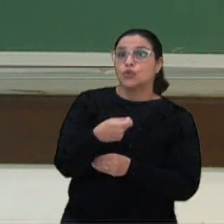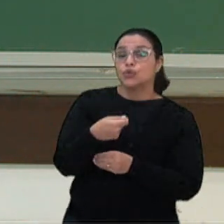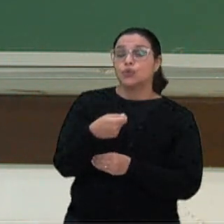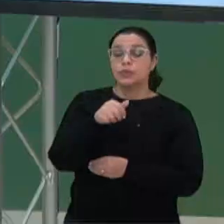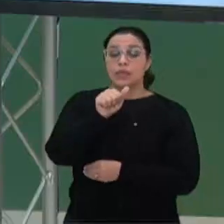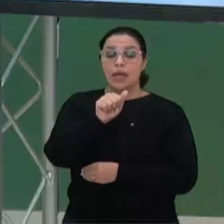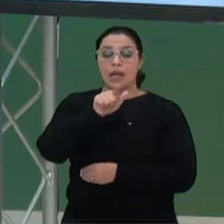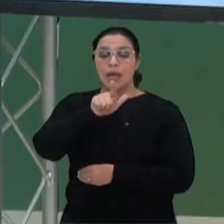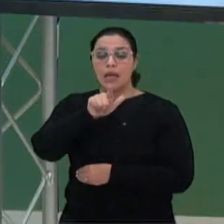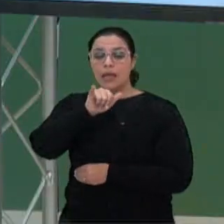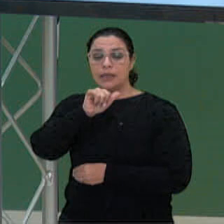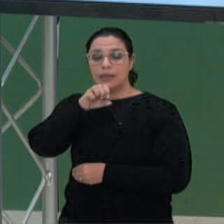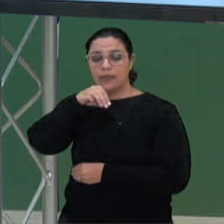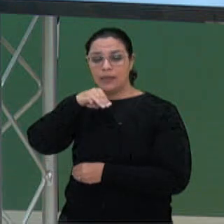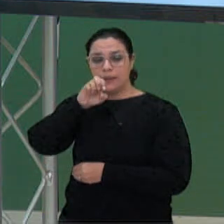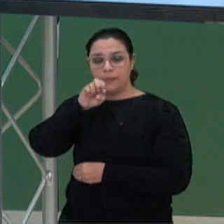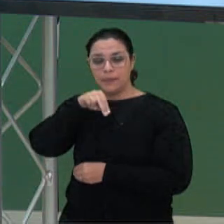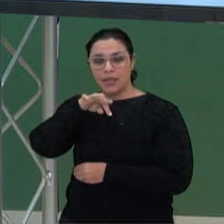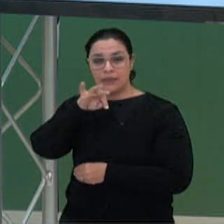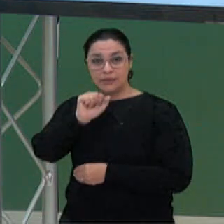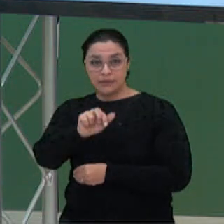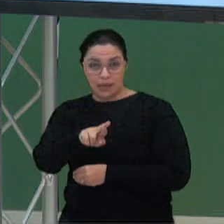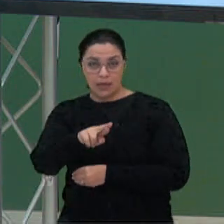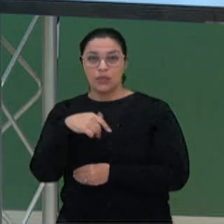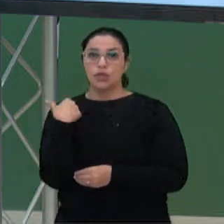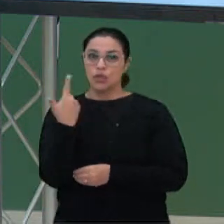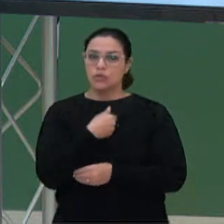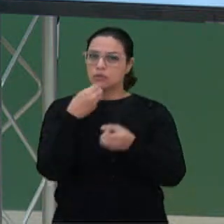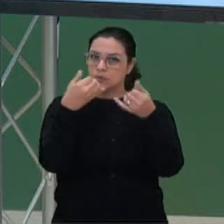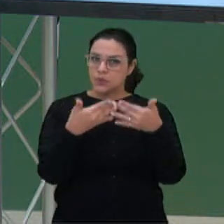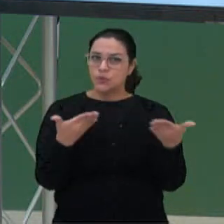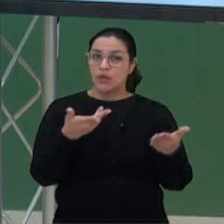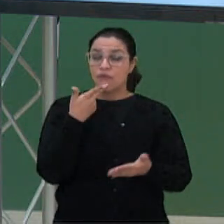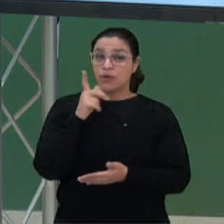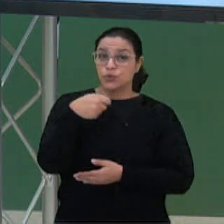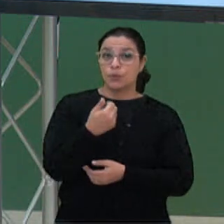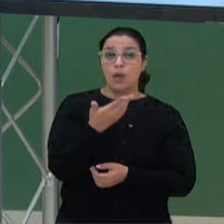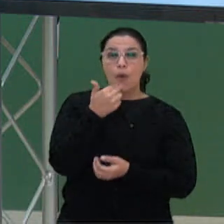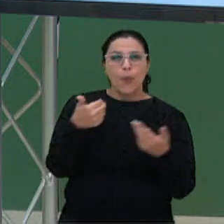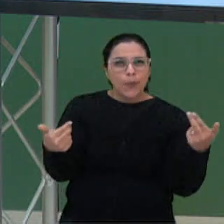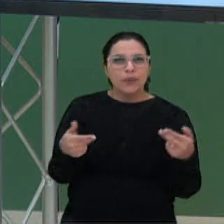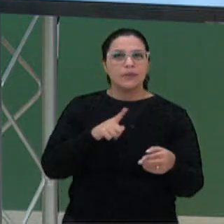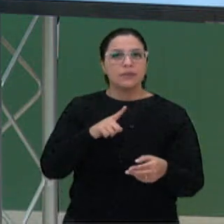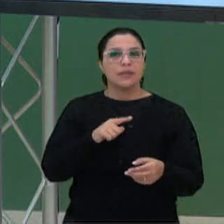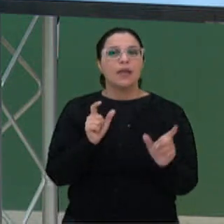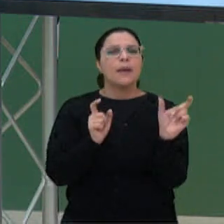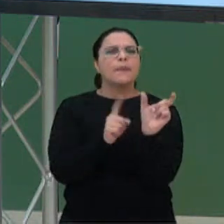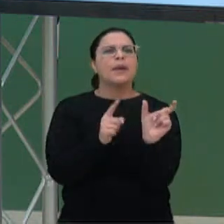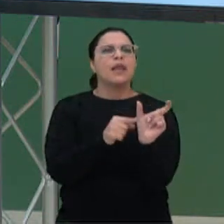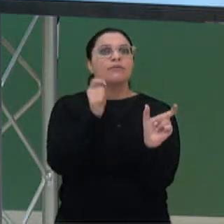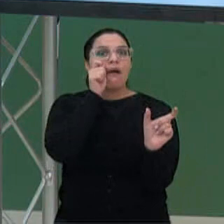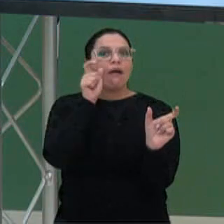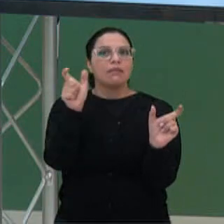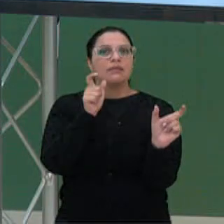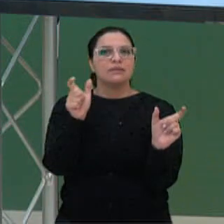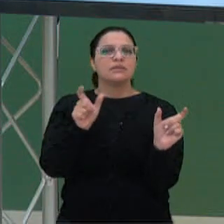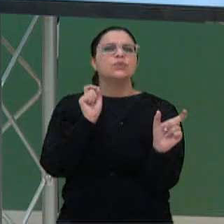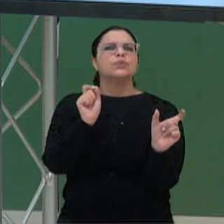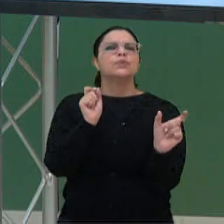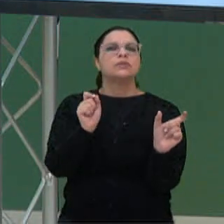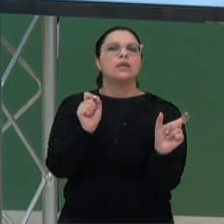alimentares, a gente falou sobre eles. E quando eu falo de recurso alimentar, a palavrinha que me chama mais atenção